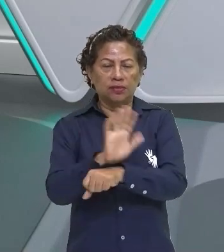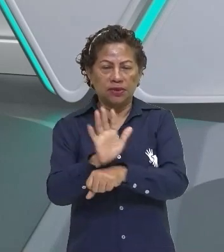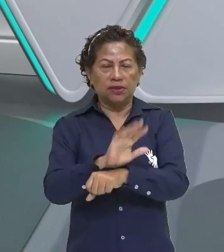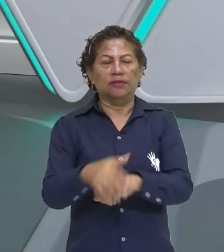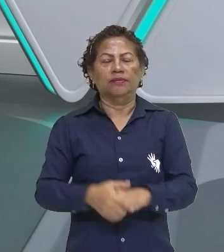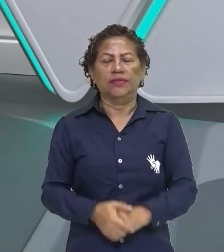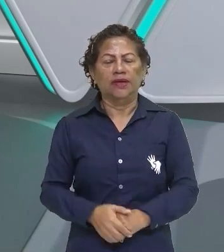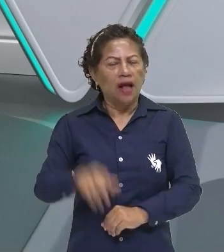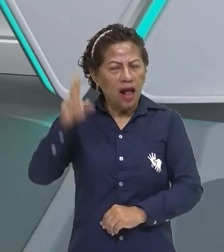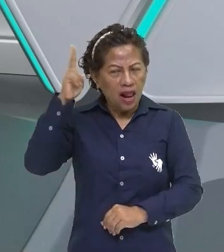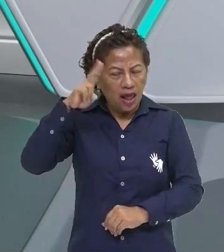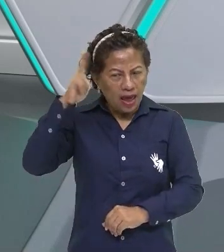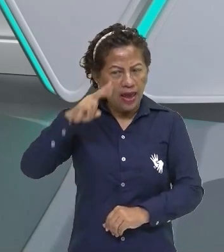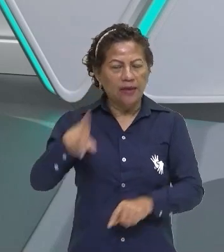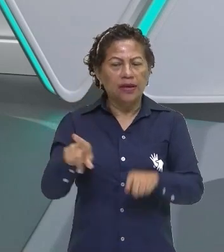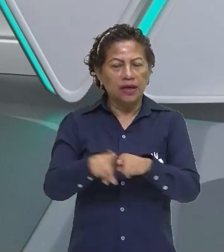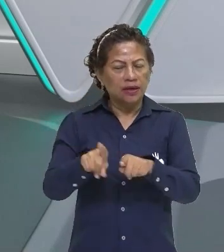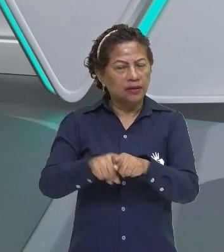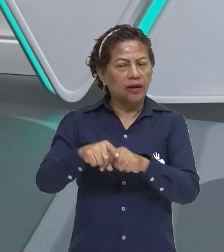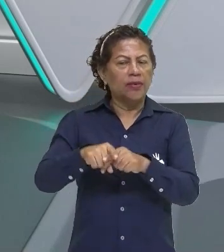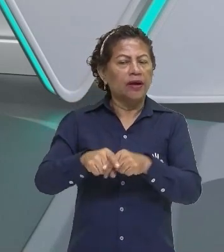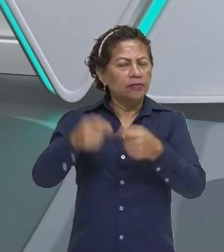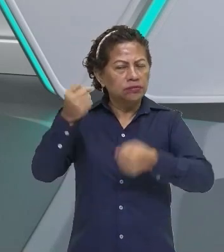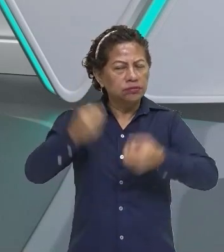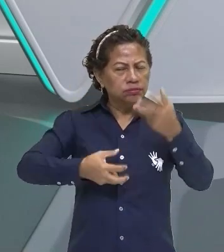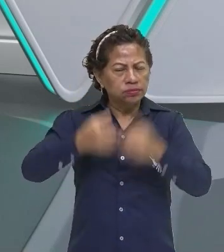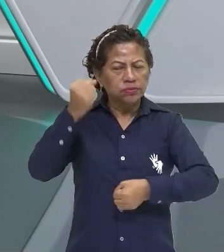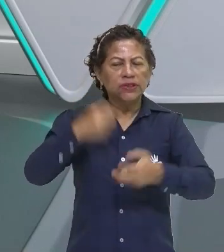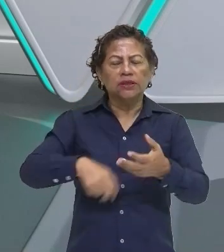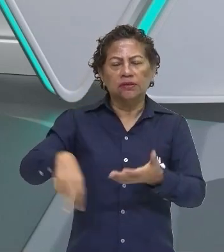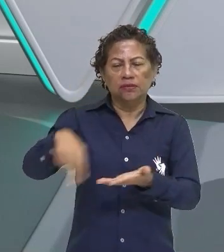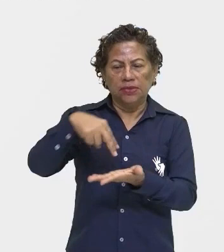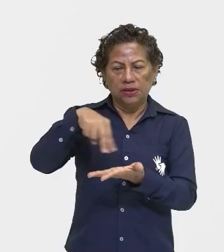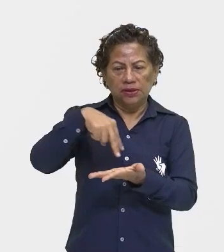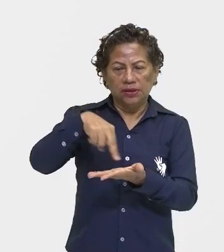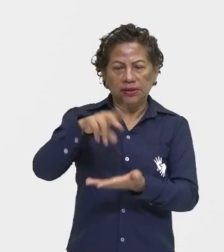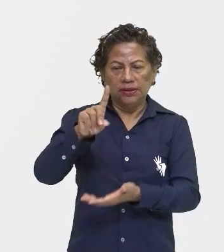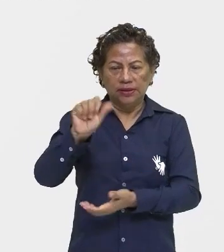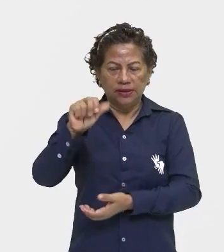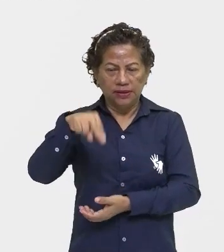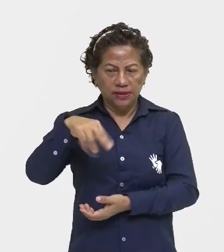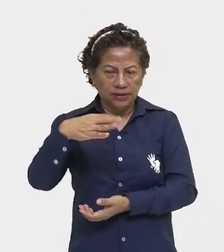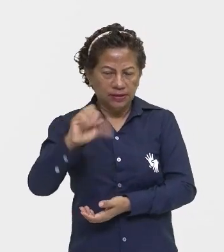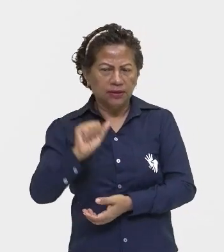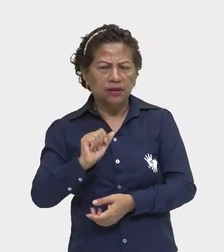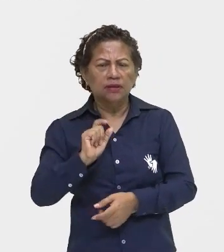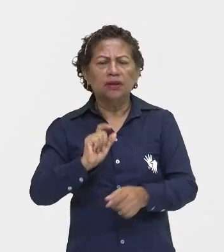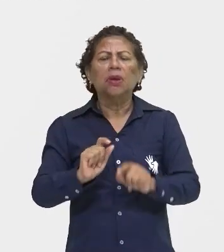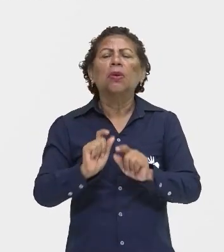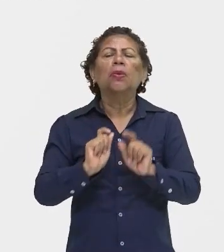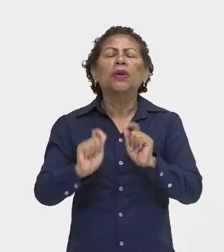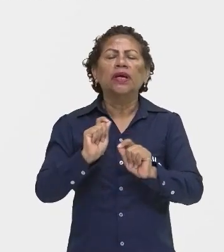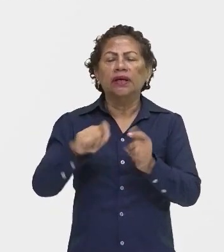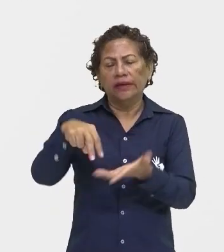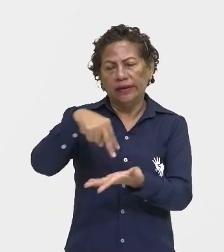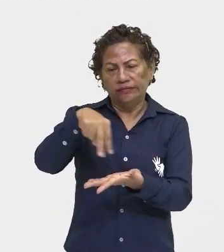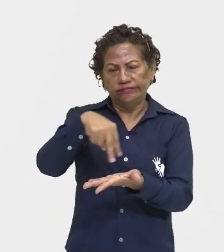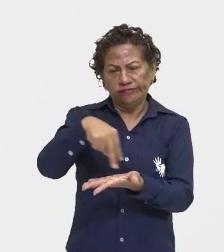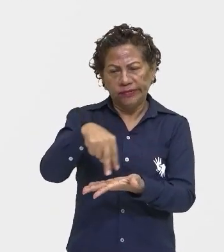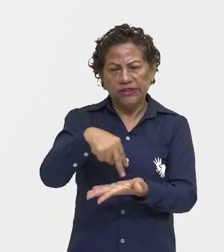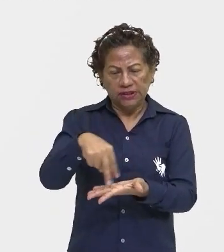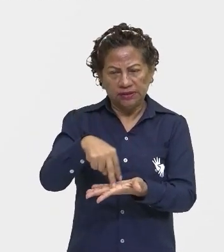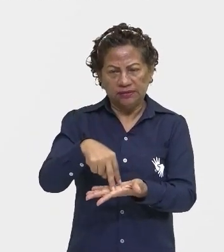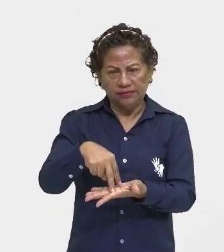teve uma outra aula que nós falamos sobre dança. Vamos lembrar? O que é a dança, gente? A dança é